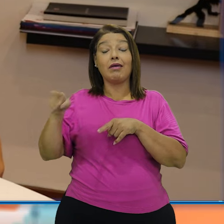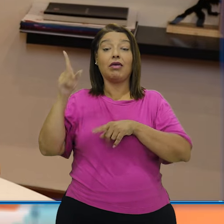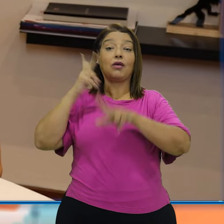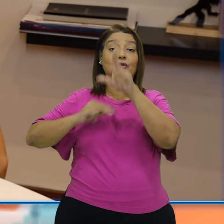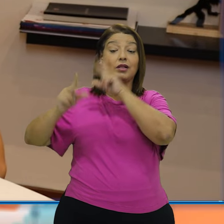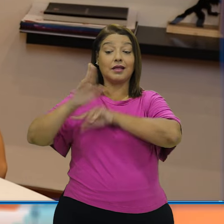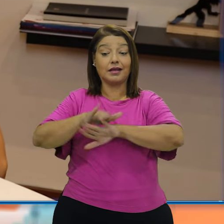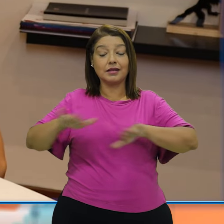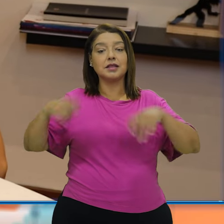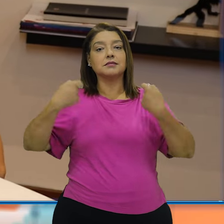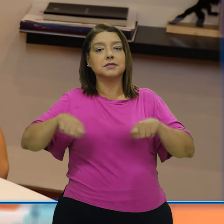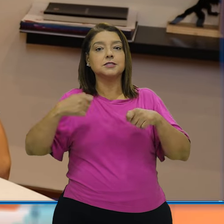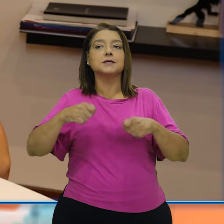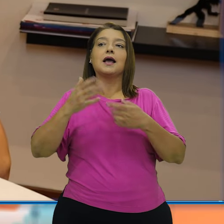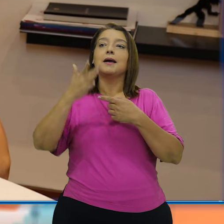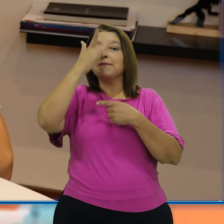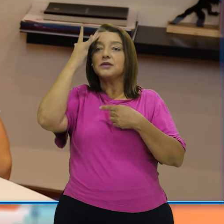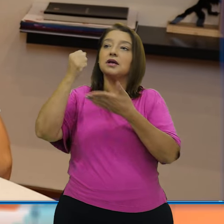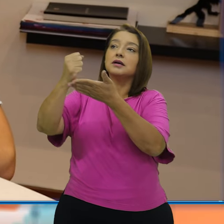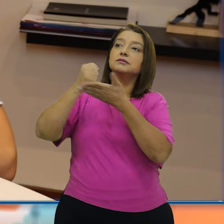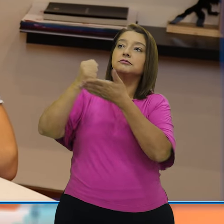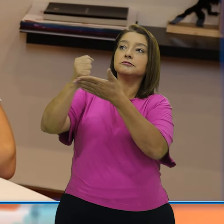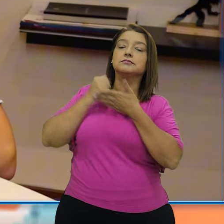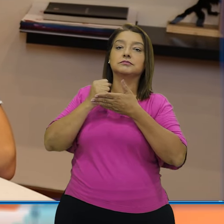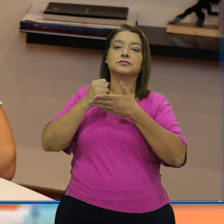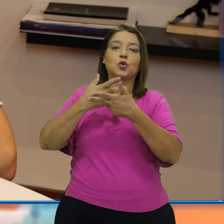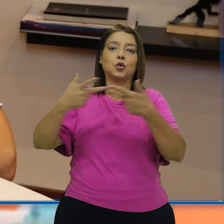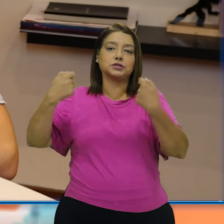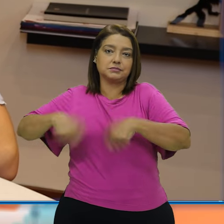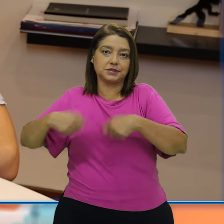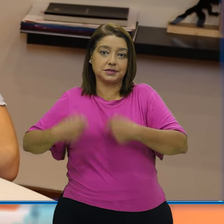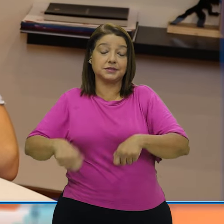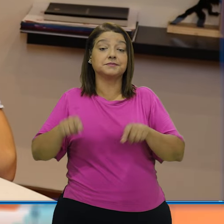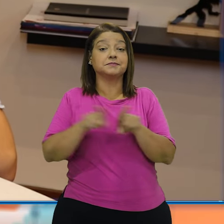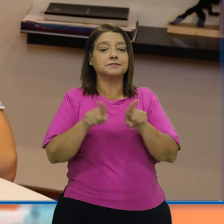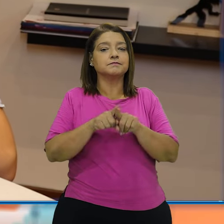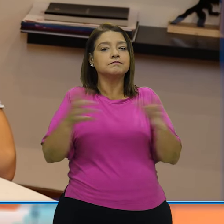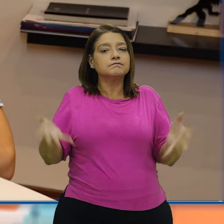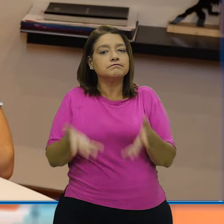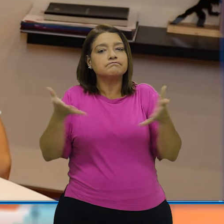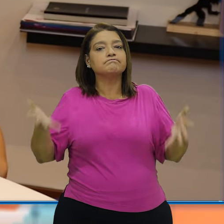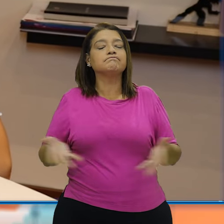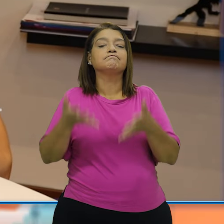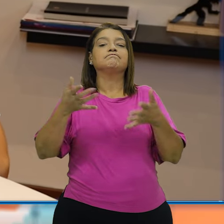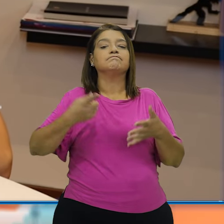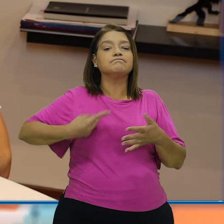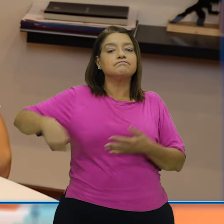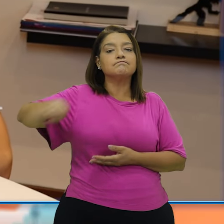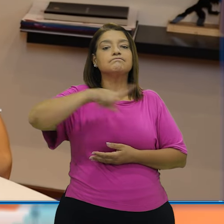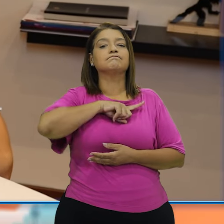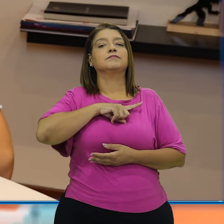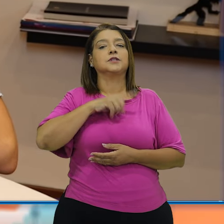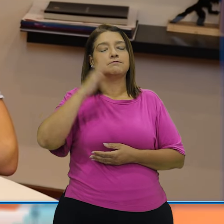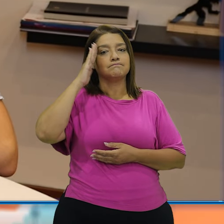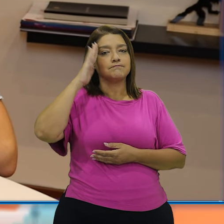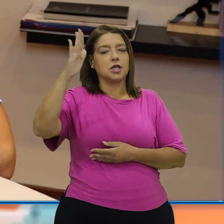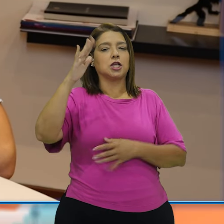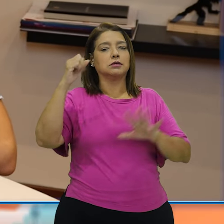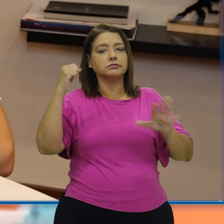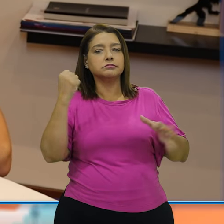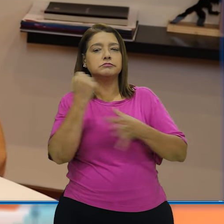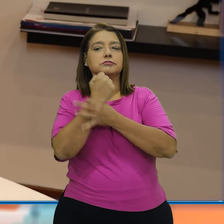a criança precisa buscar por apoio emocional sempre que necessário. Promover o autocuidado como prioridade,